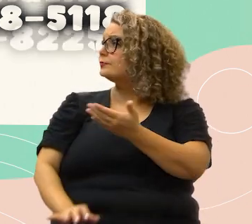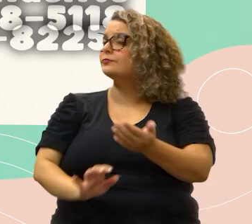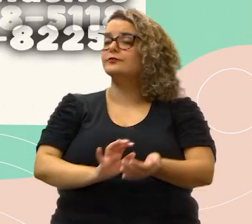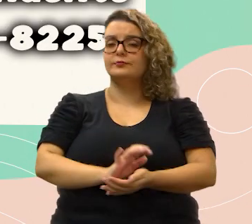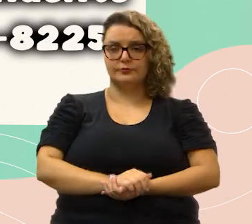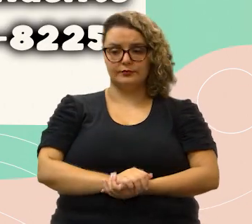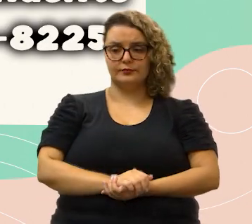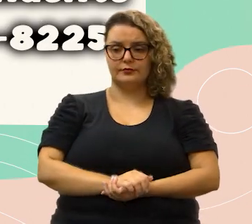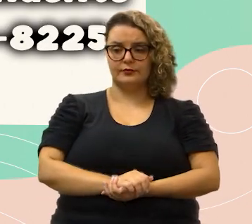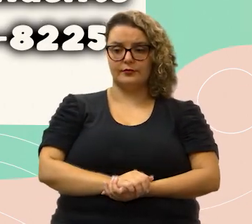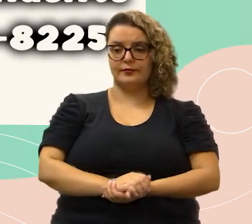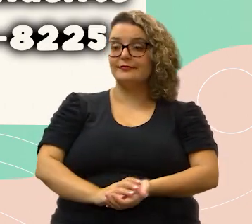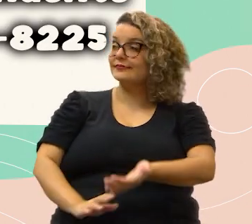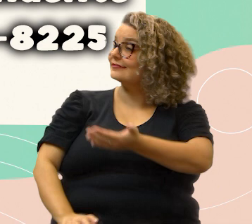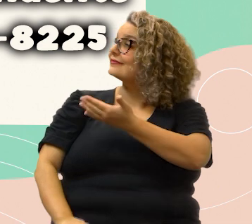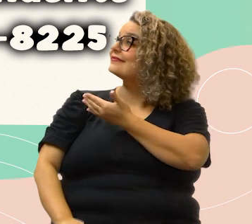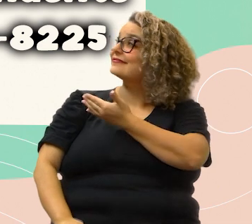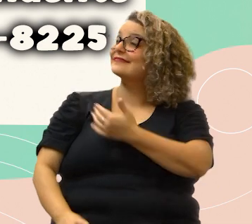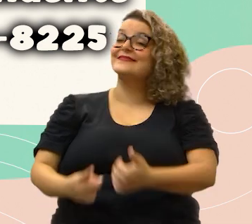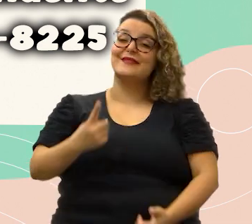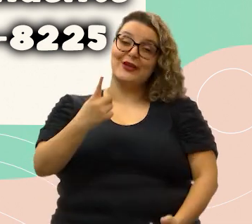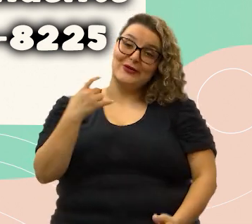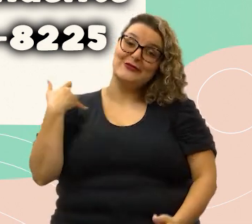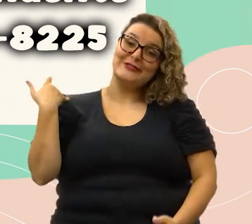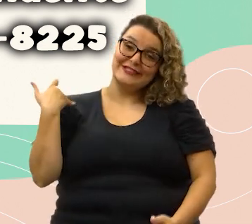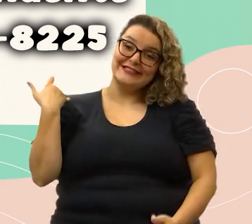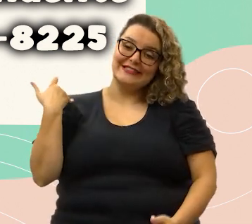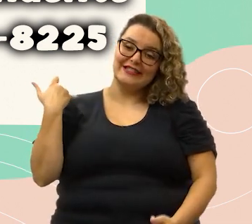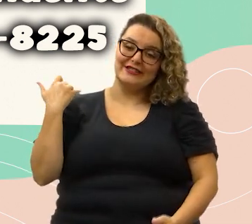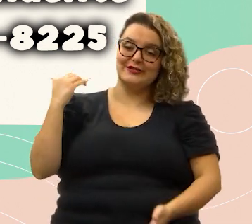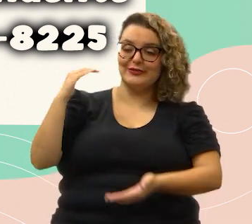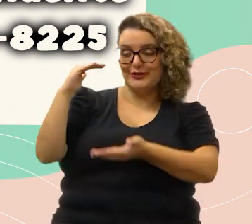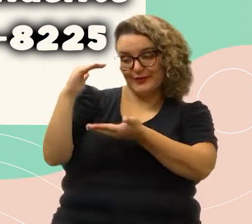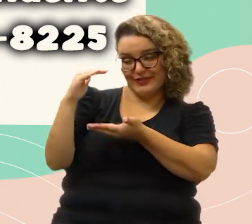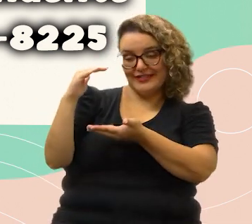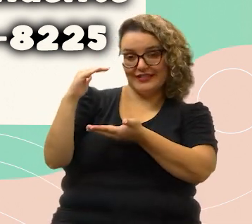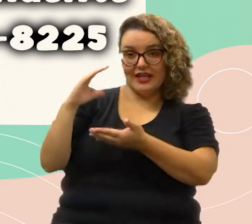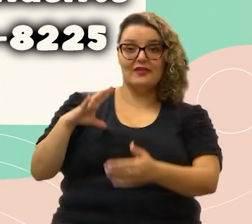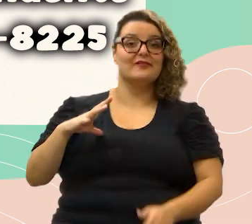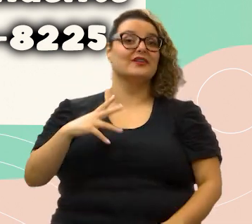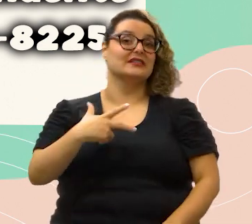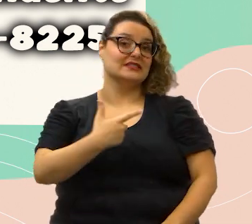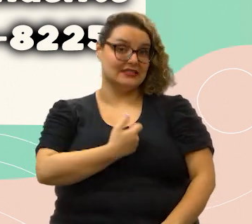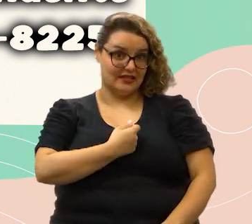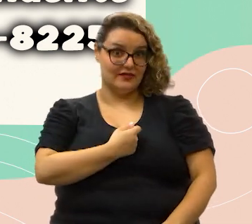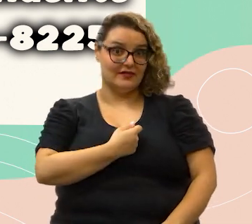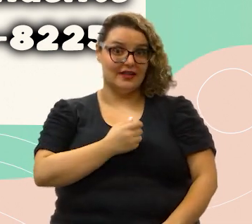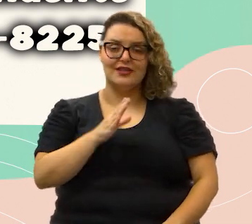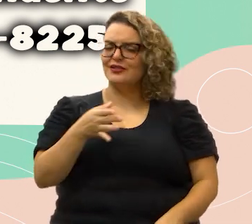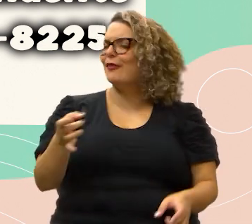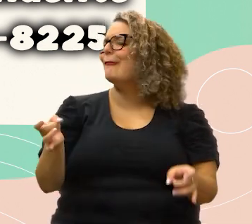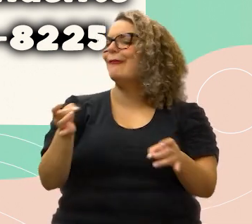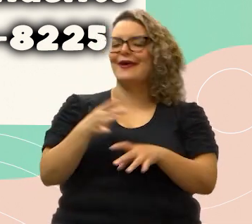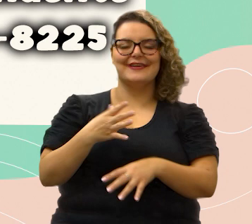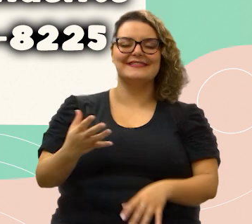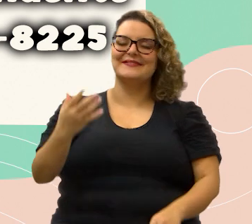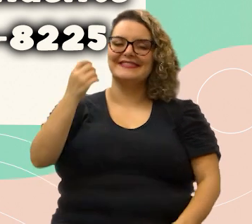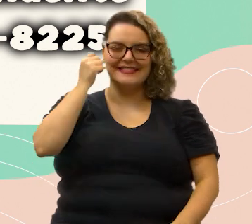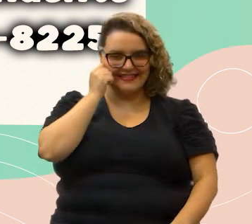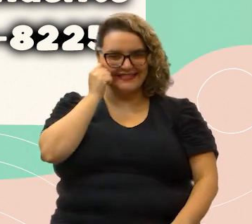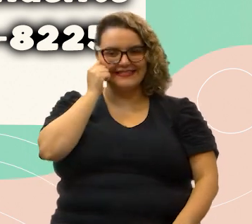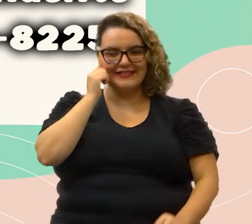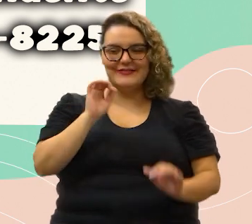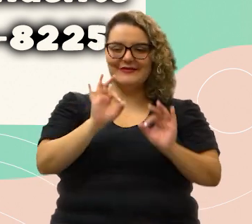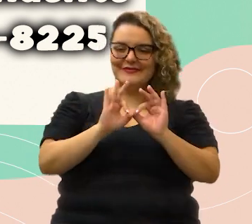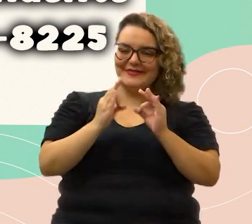tela. Essa é a Maia, tem um aninho e de porte pequeno. Foi resgatada e já está pronta para ser